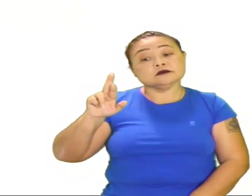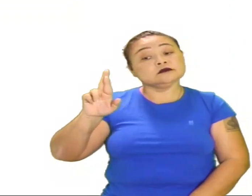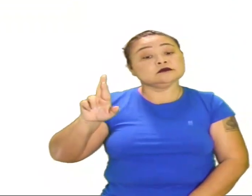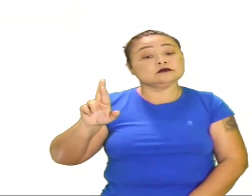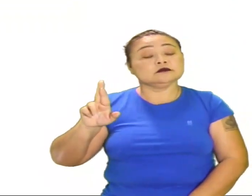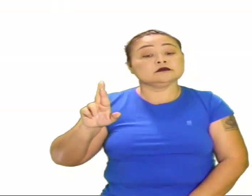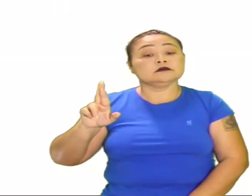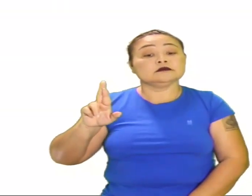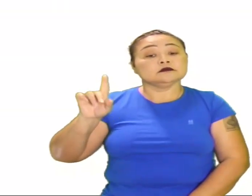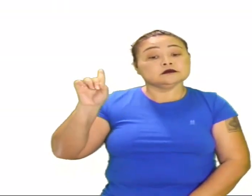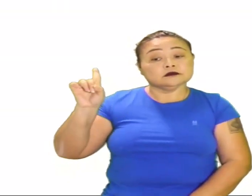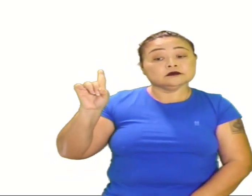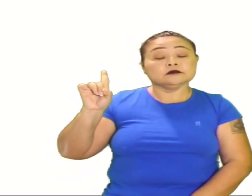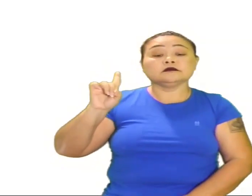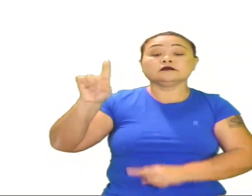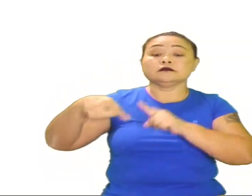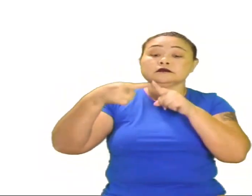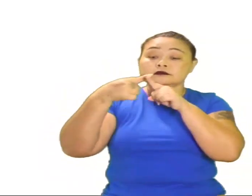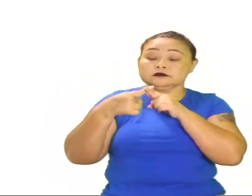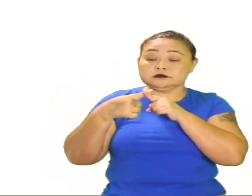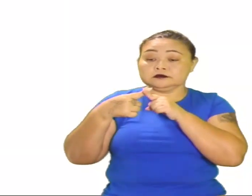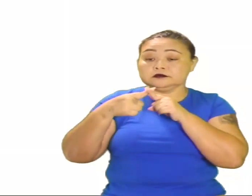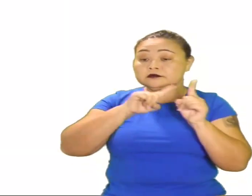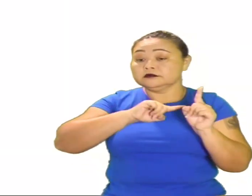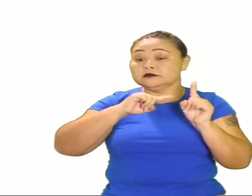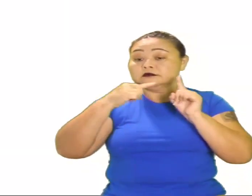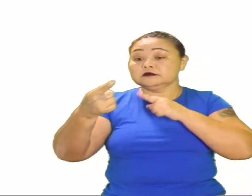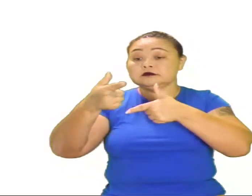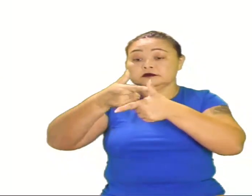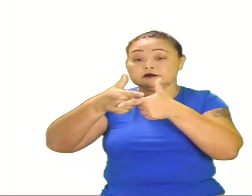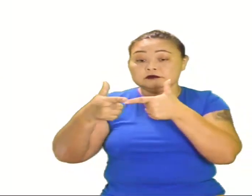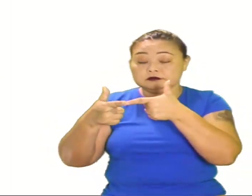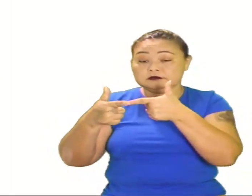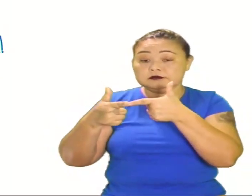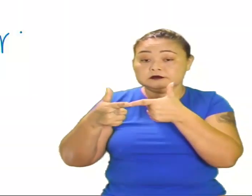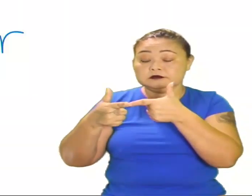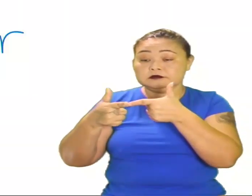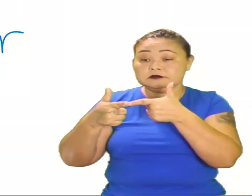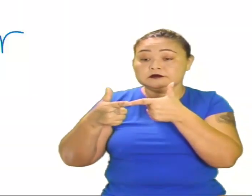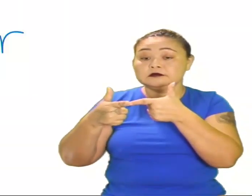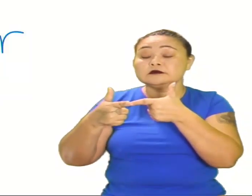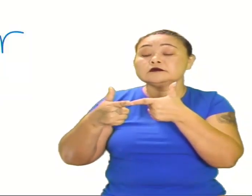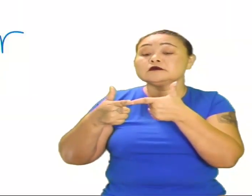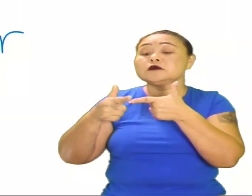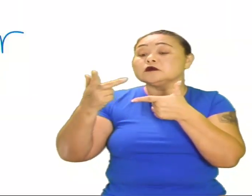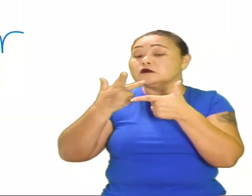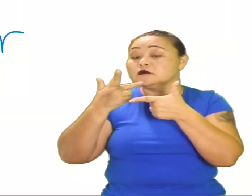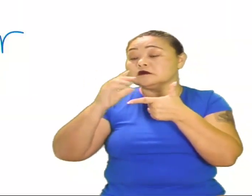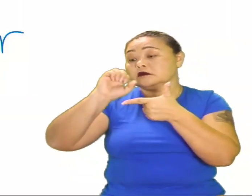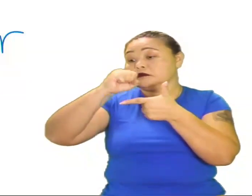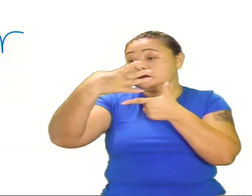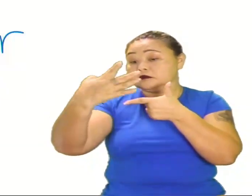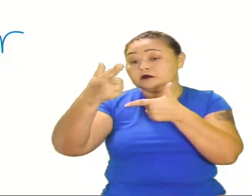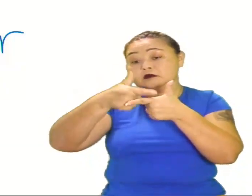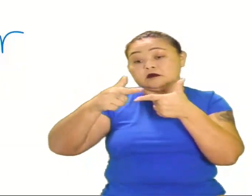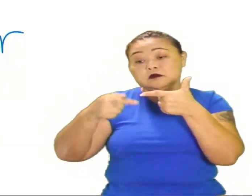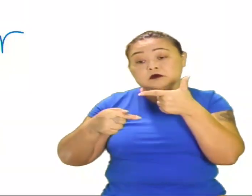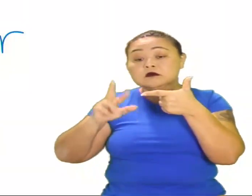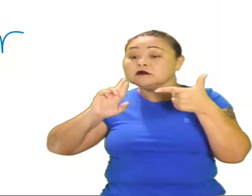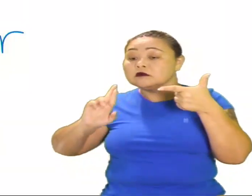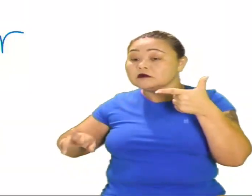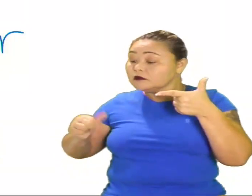razão. Vamos lá, tá multiplicando, vai passar? Dividindo. Dividindo. Quando eu divido 84 por 7, eu